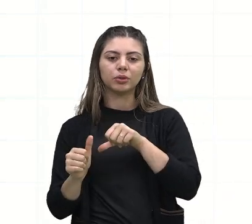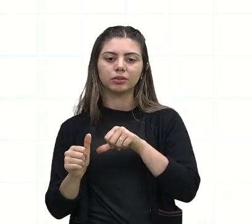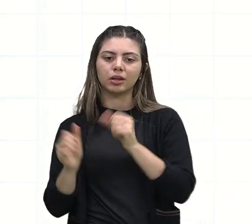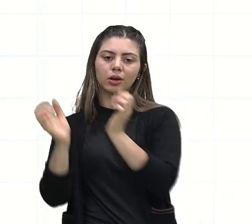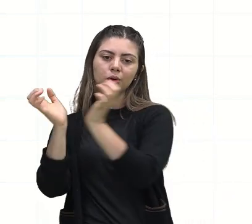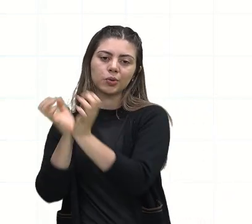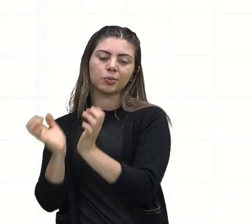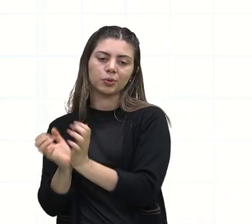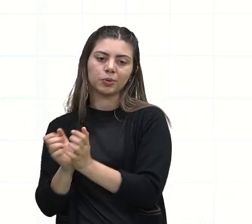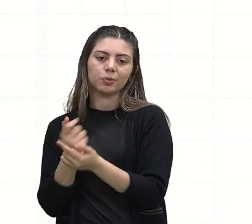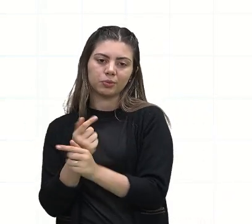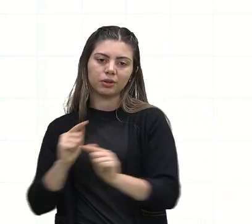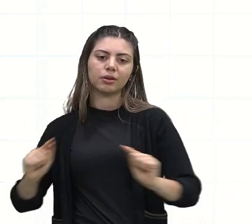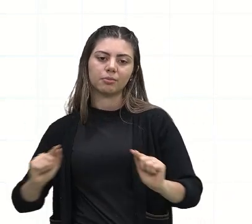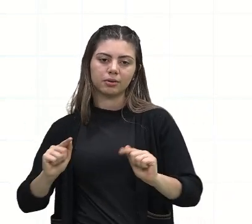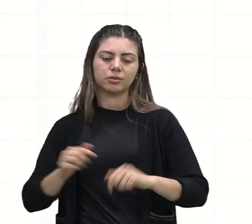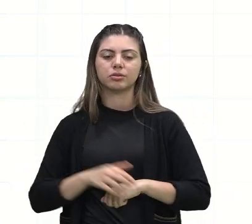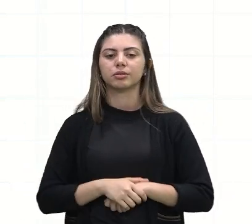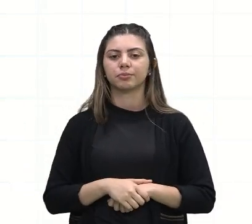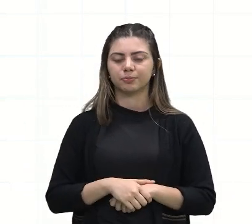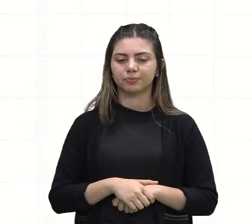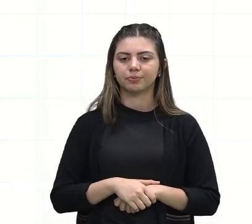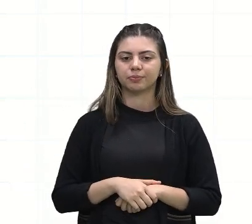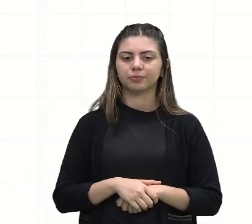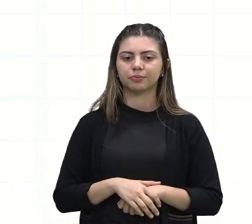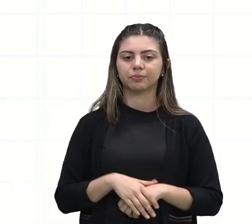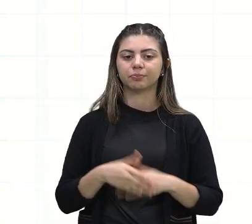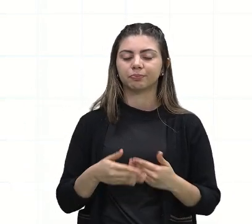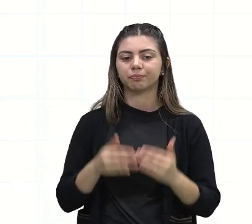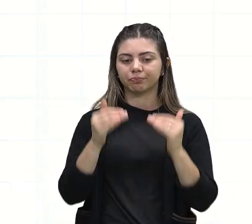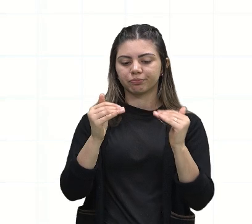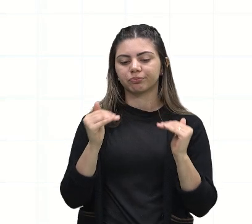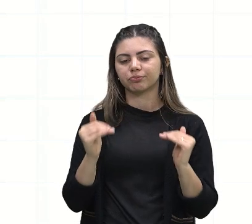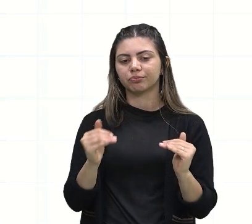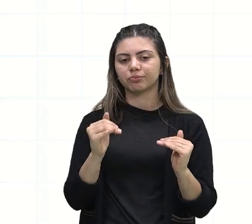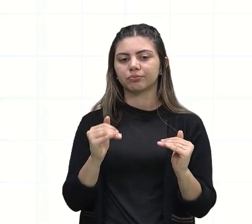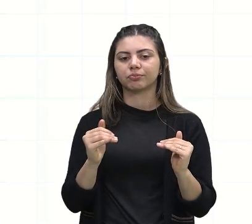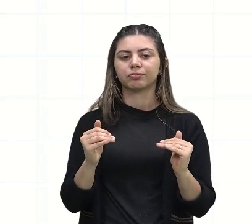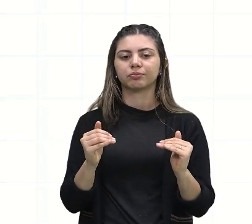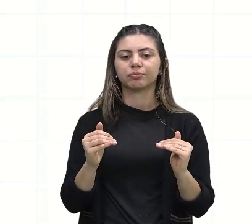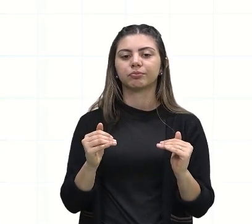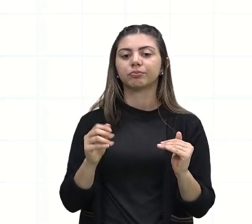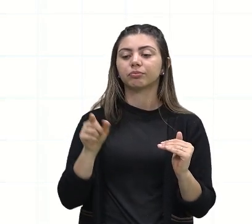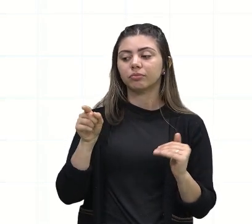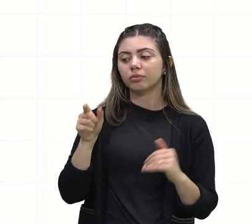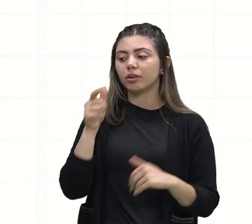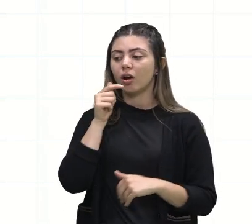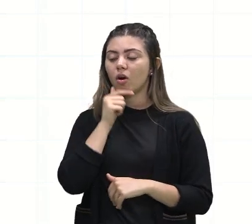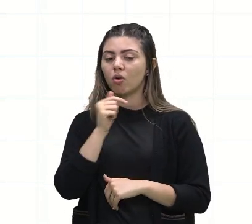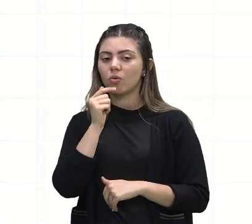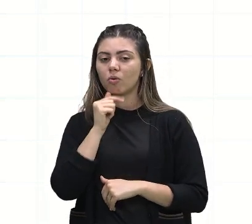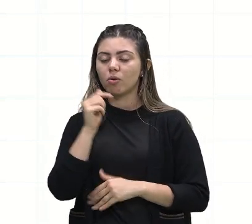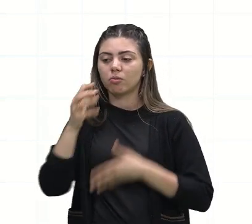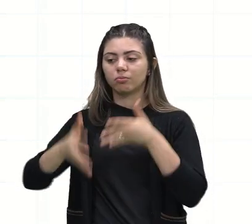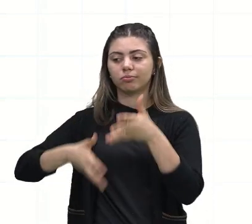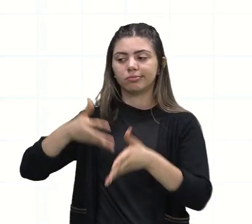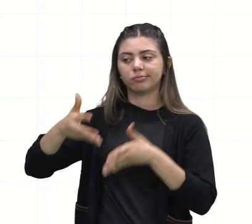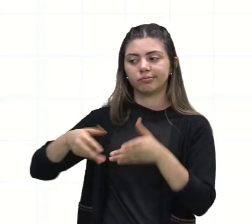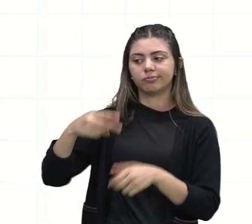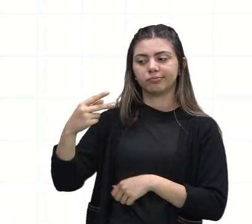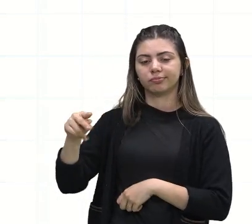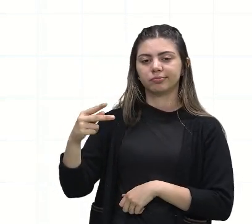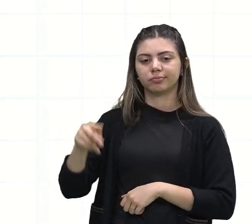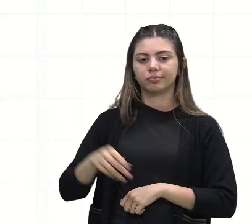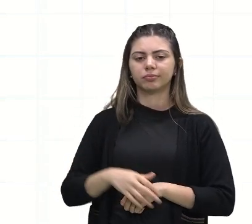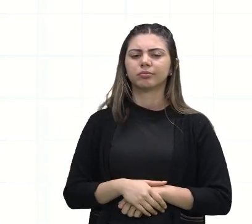aí de classe de palavra? No terceiro exemplo, o falar pertence ao homem. Então, observe